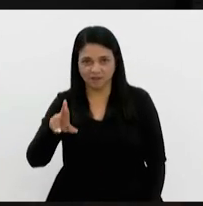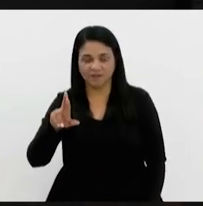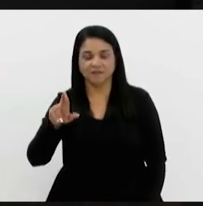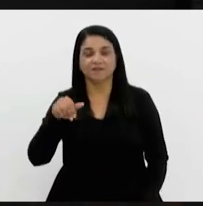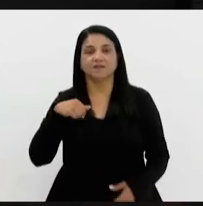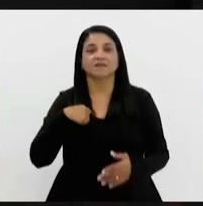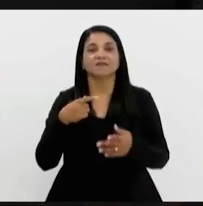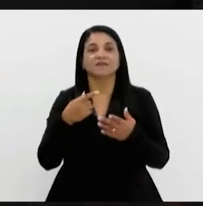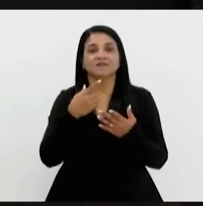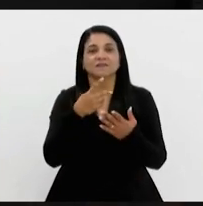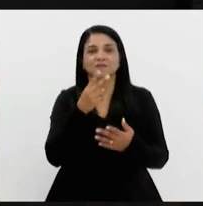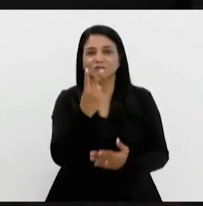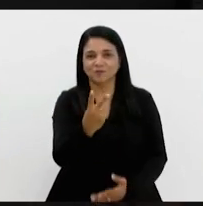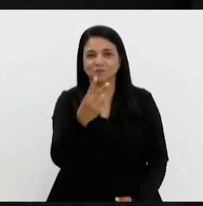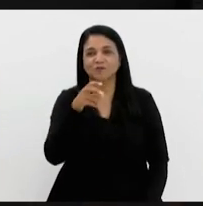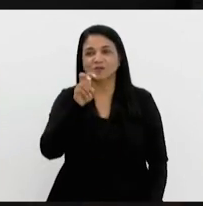número